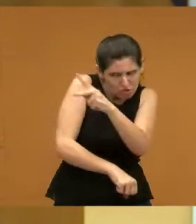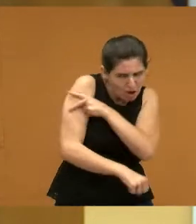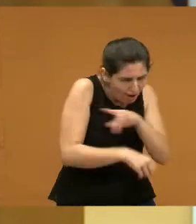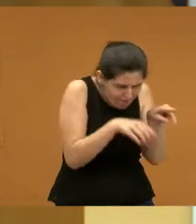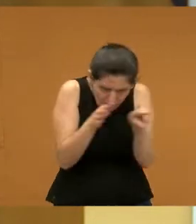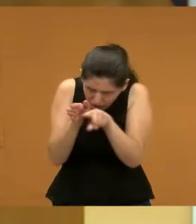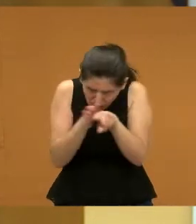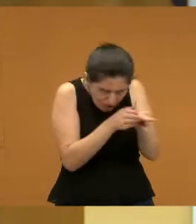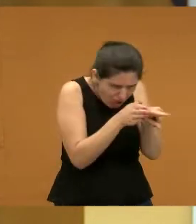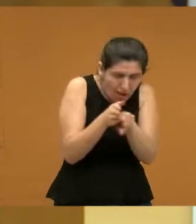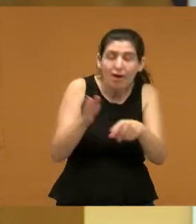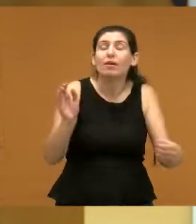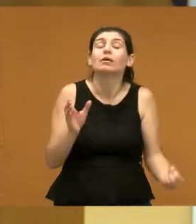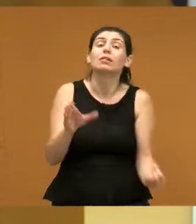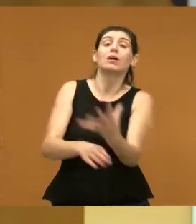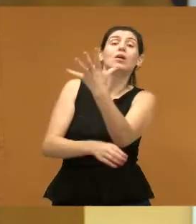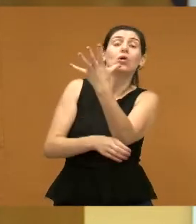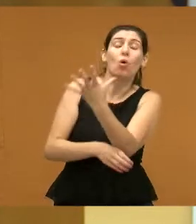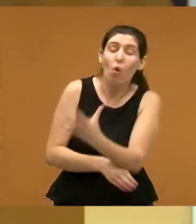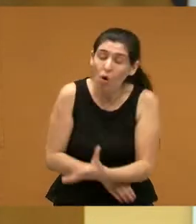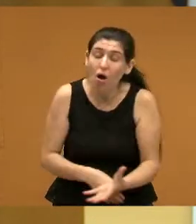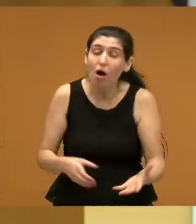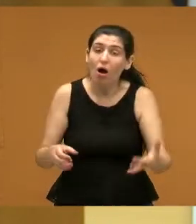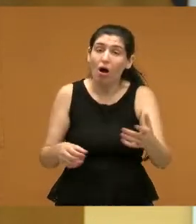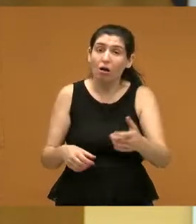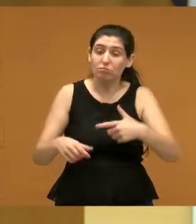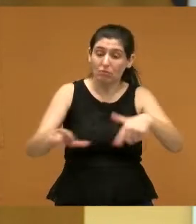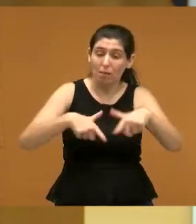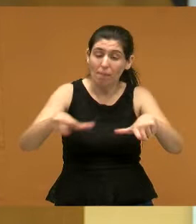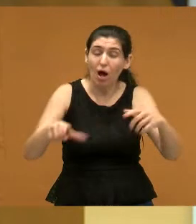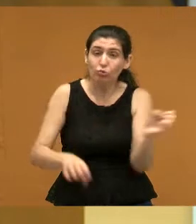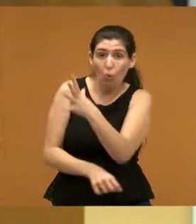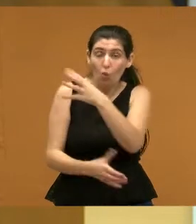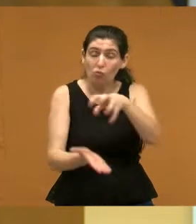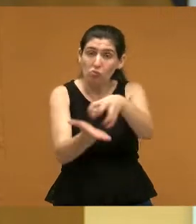sentido, foi criada a função gratificada de